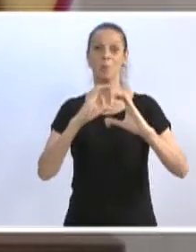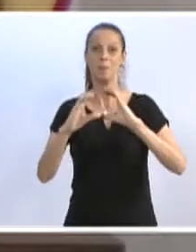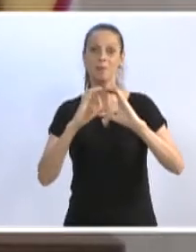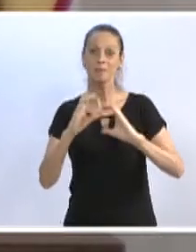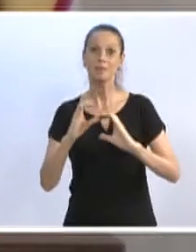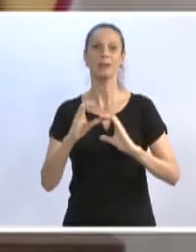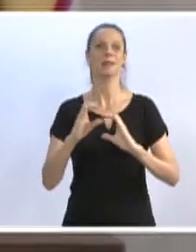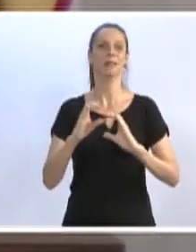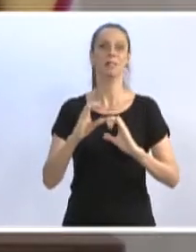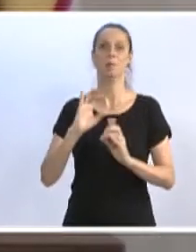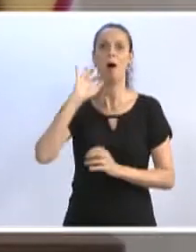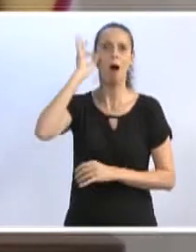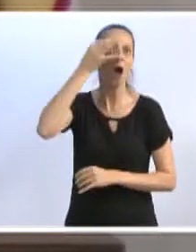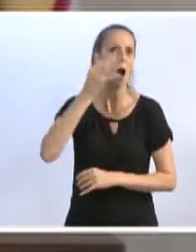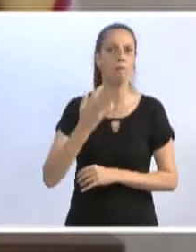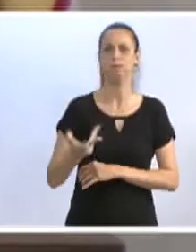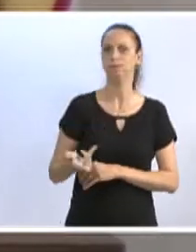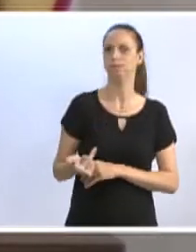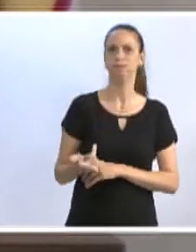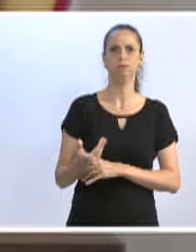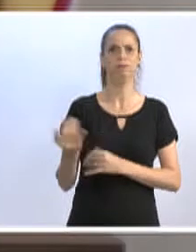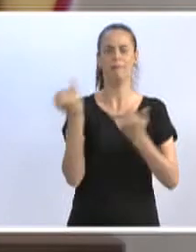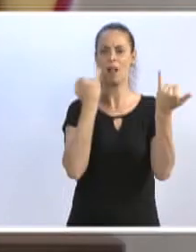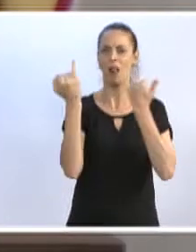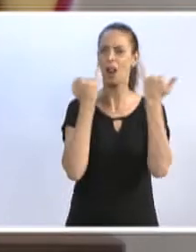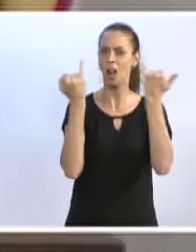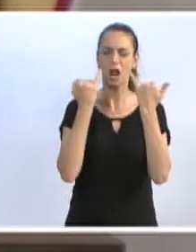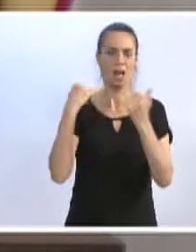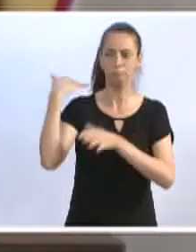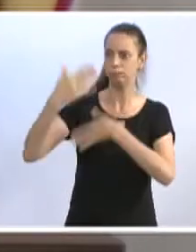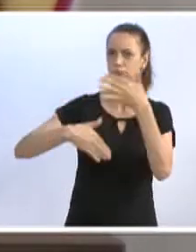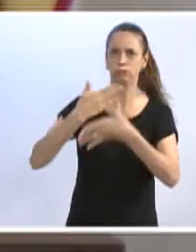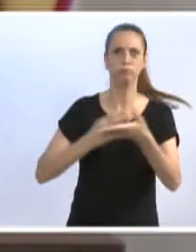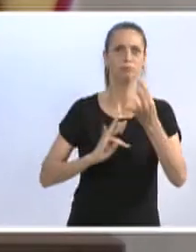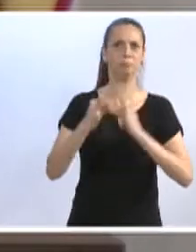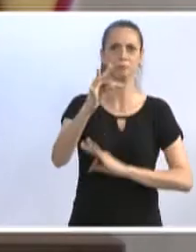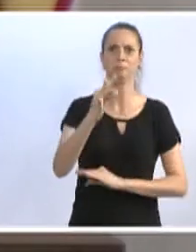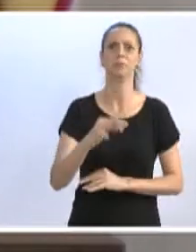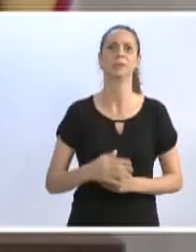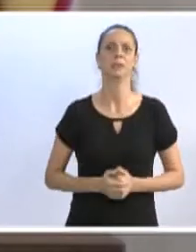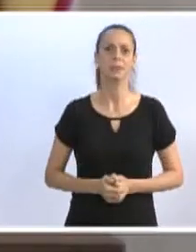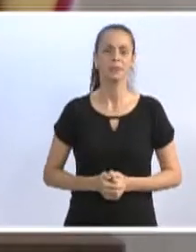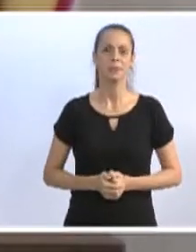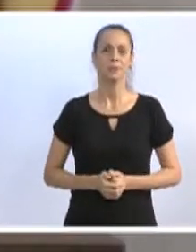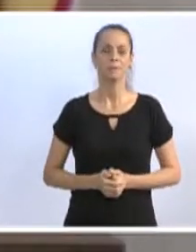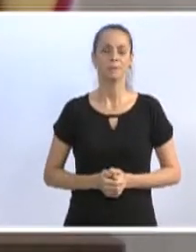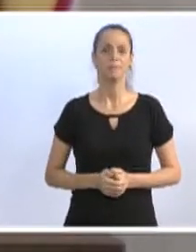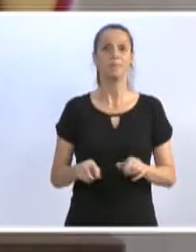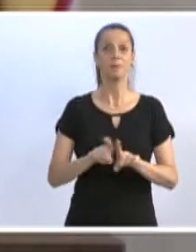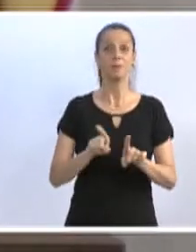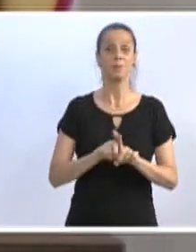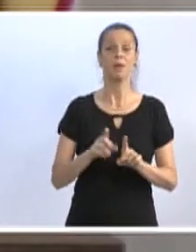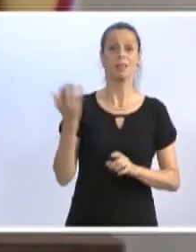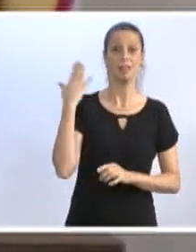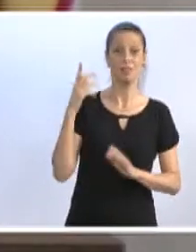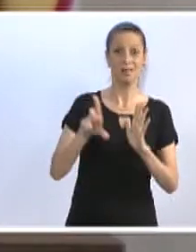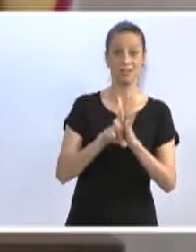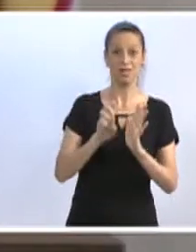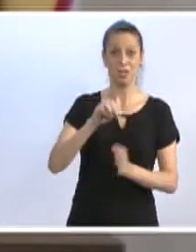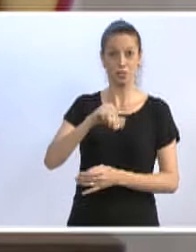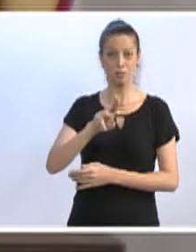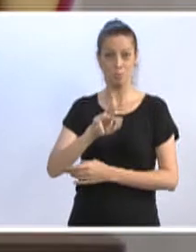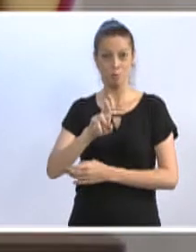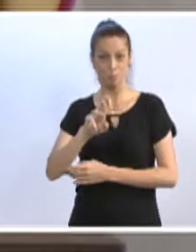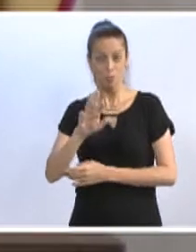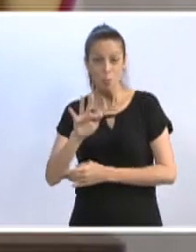com ultravelocidade, velocidade das informações e do avanço tecnológico em si. A antiga lei de Moore, de que a cada